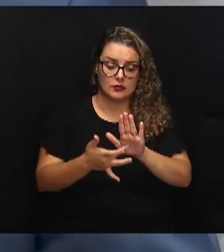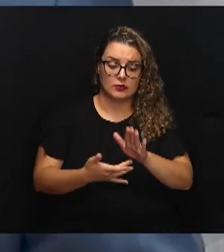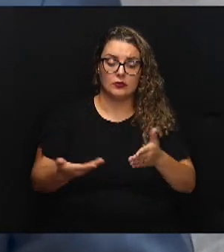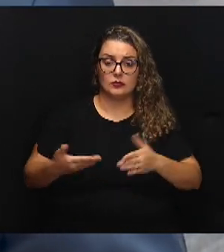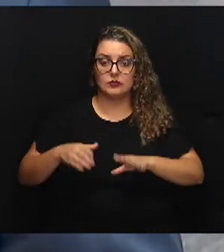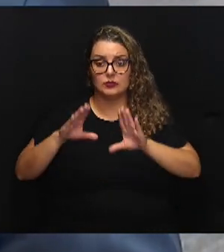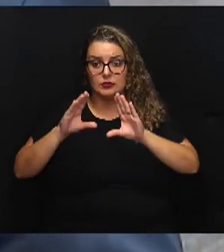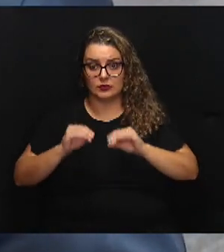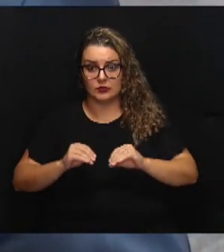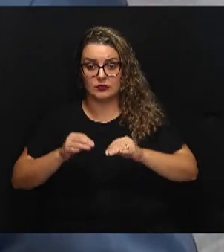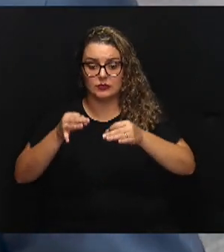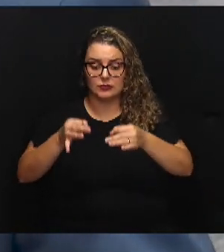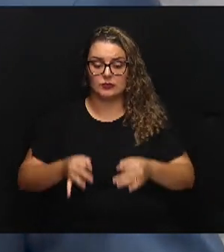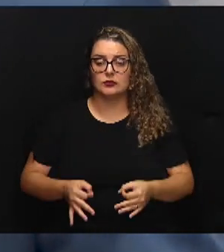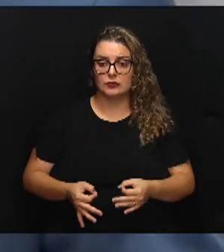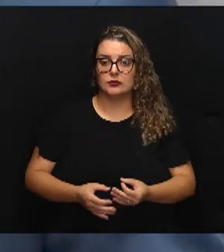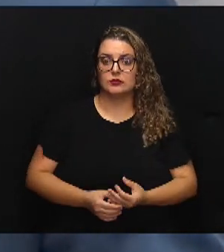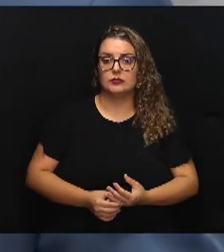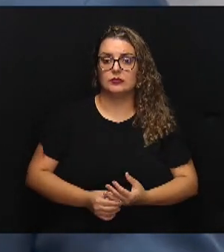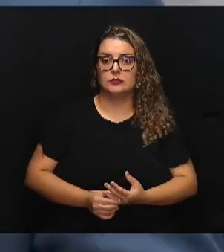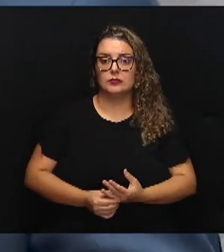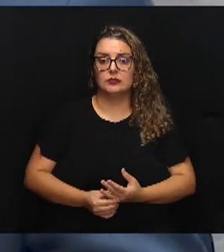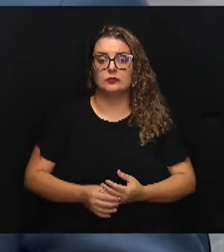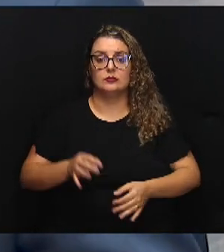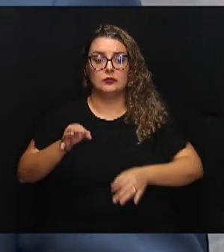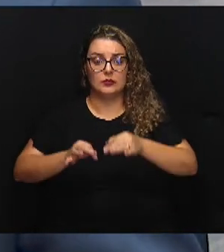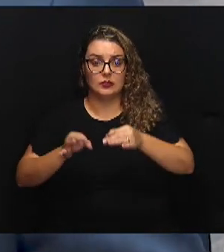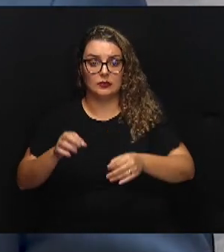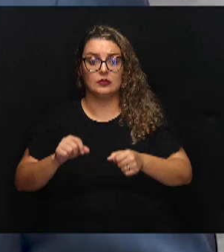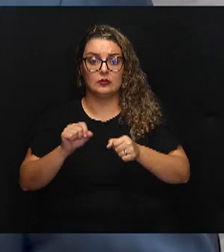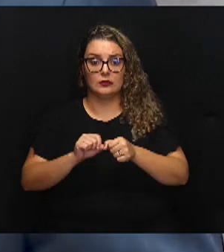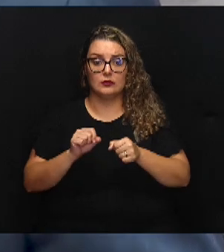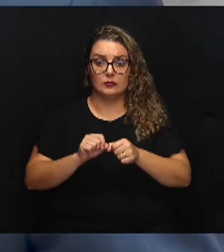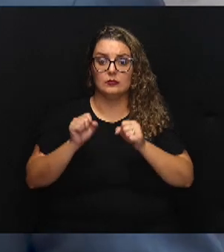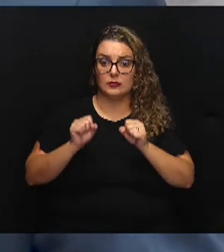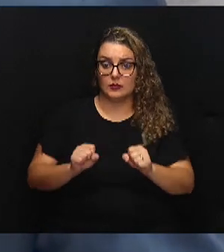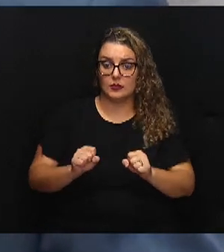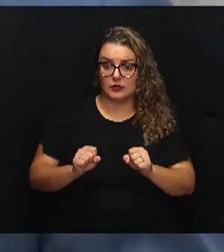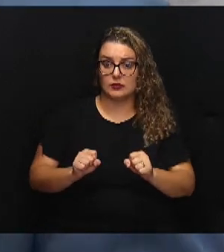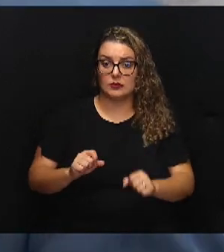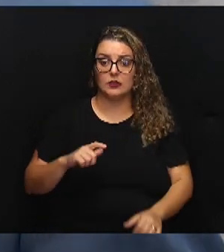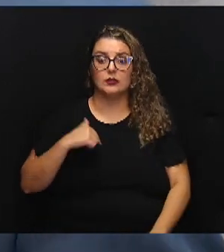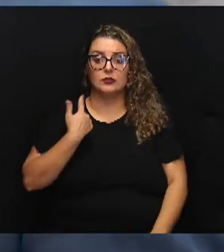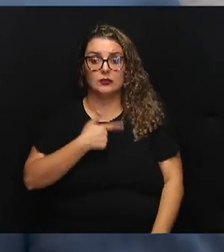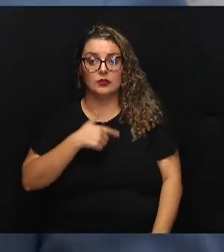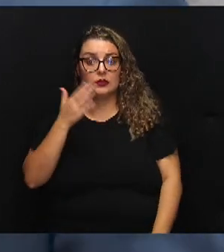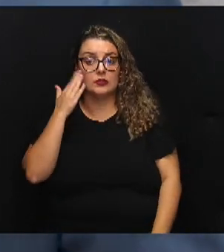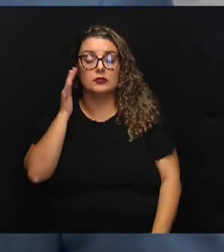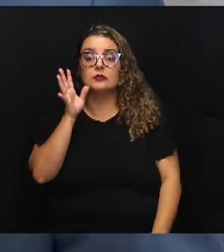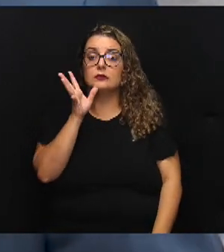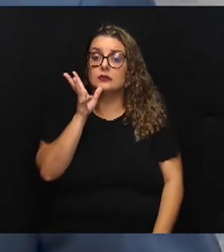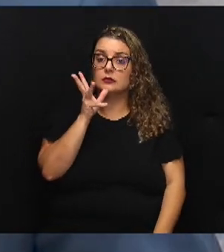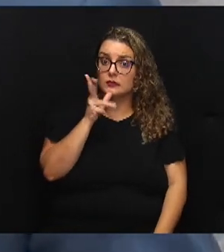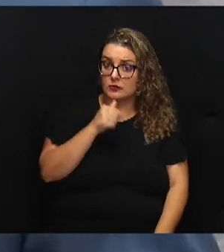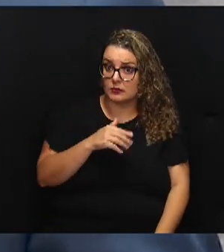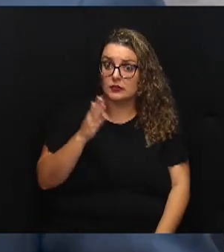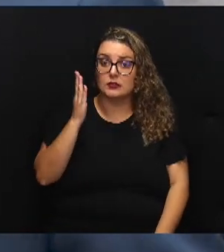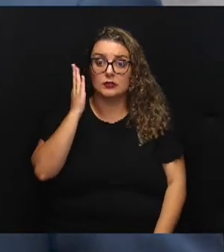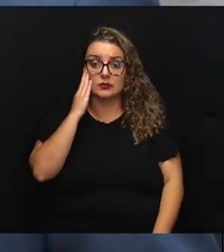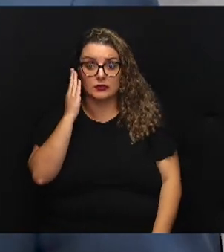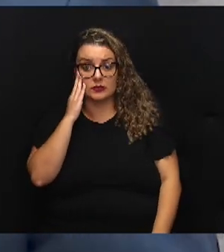noite, justamente para que a justiça possa ser feita. Nós sabemos da demora, nós sabemos